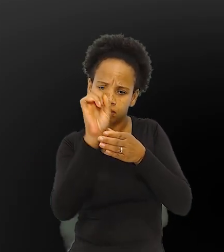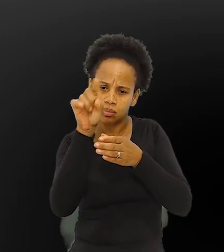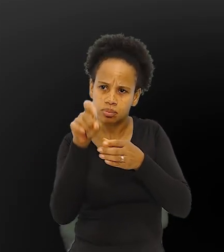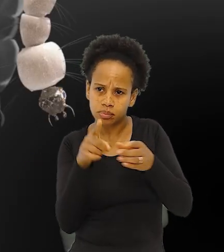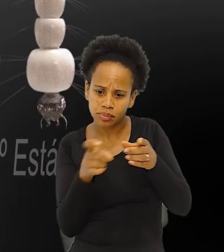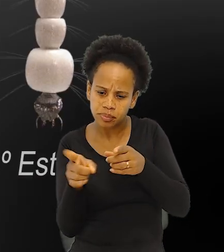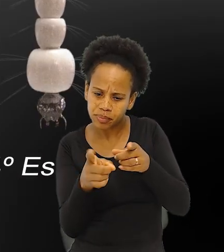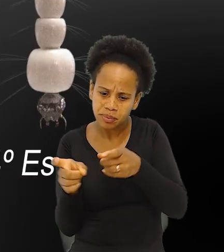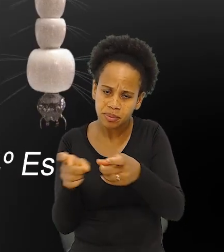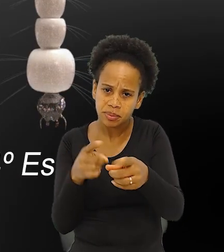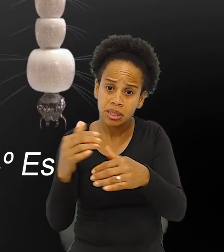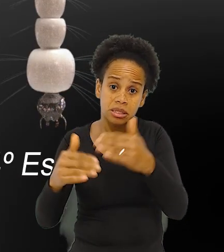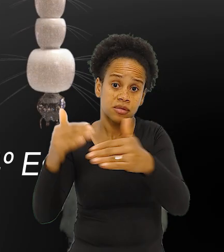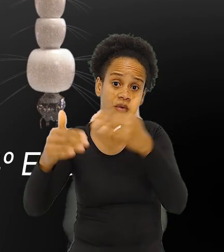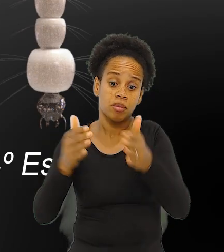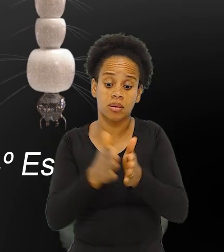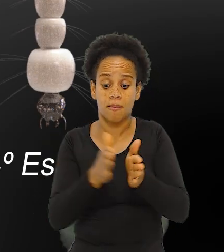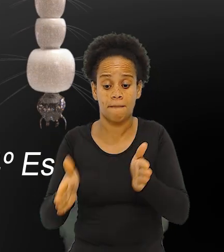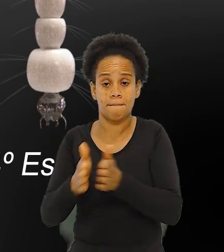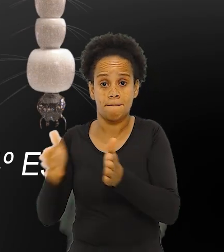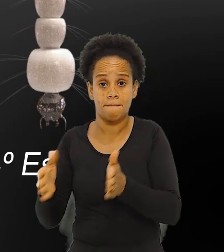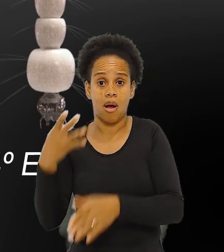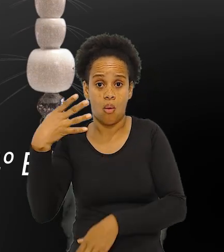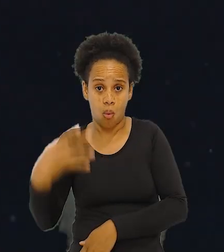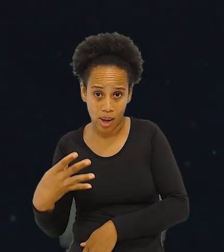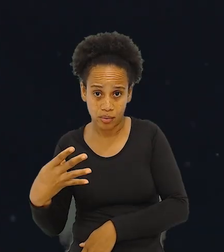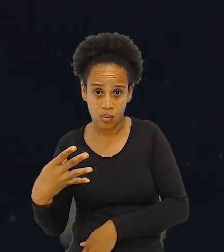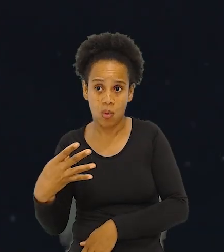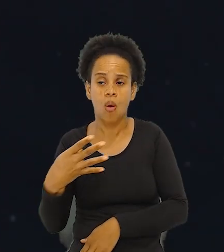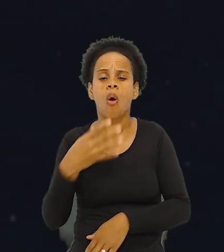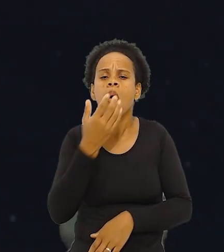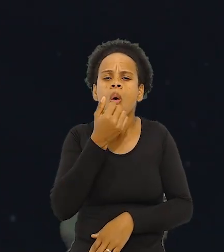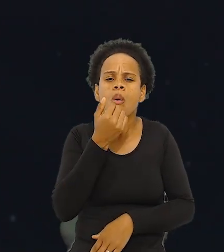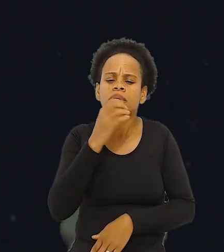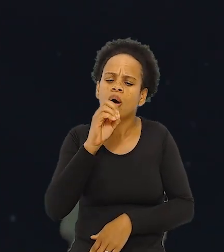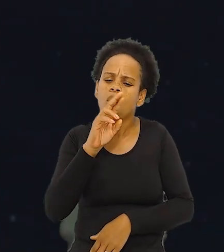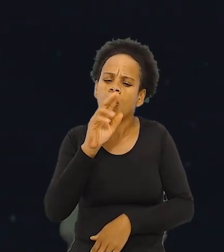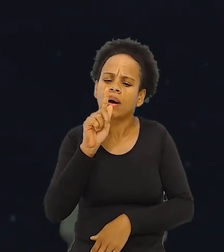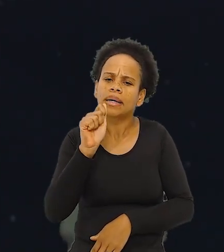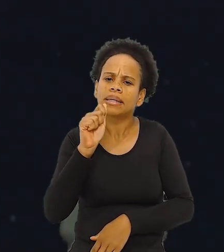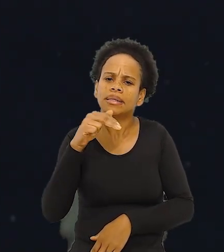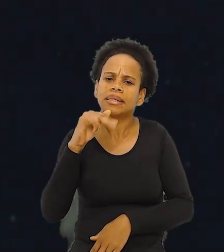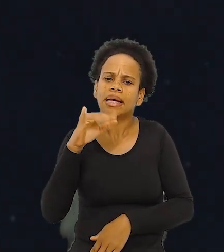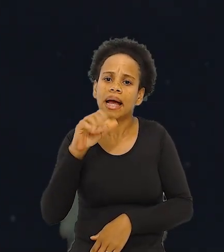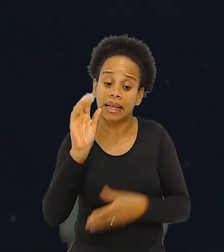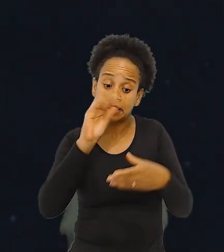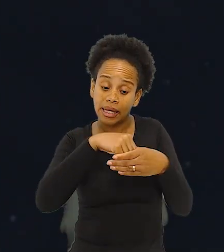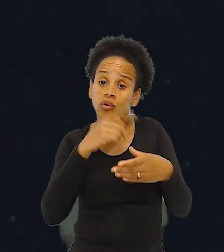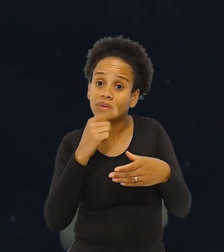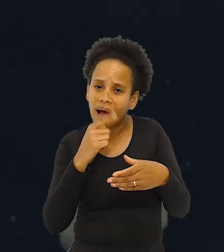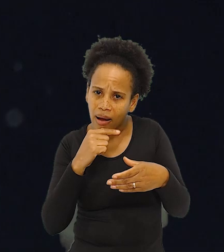de desenvolvimento e crescimento, alimentando-se de matéria orgânica presente na água. Durante